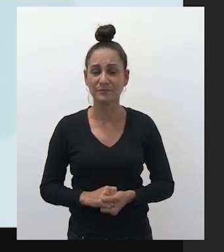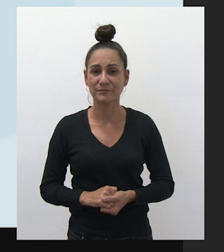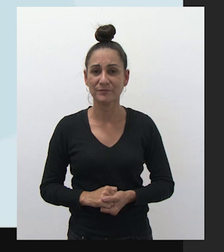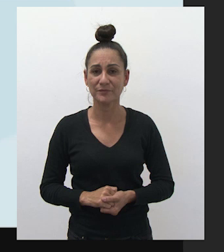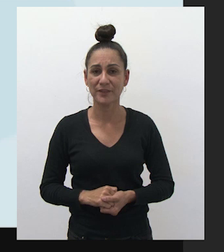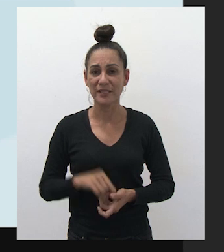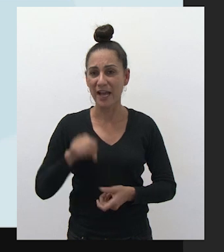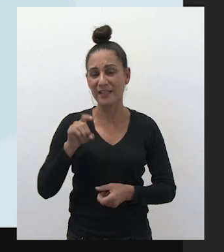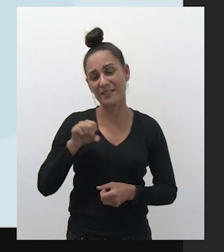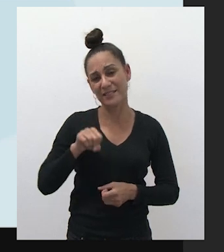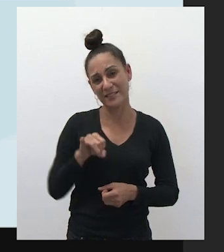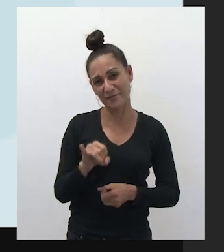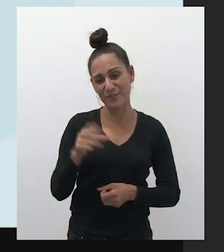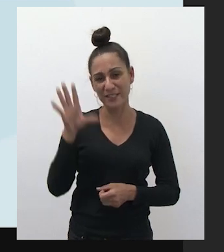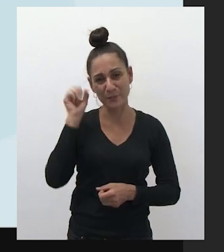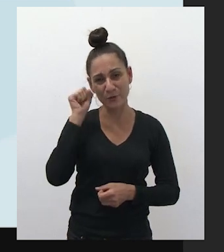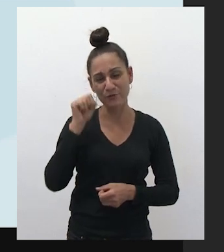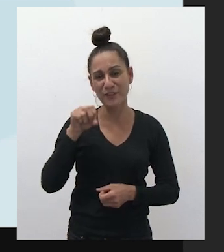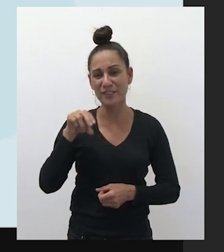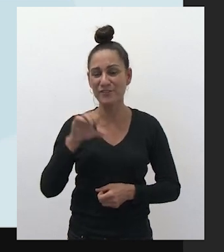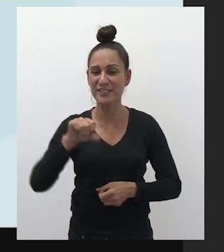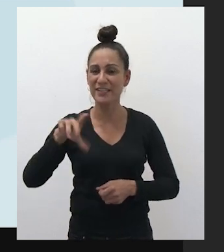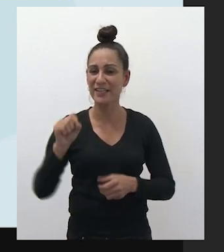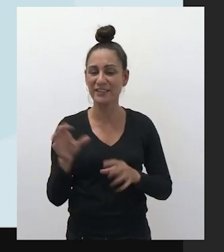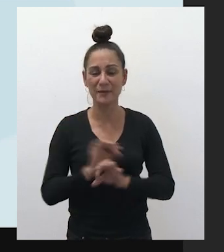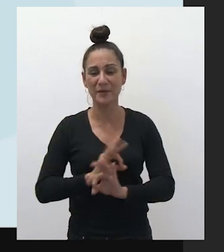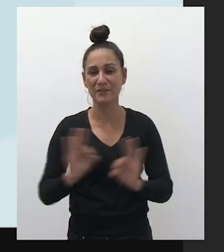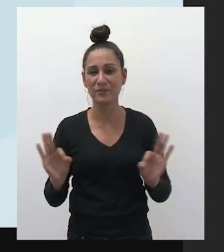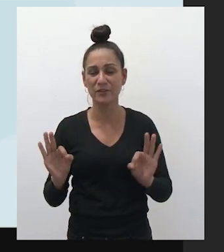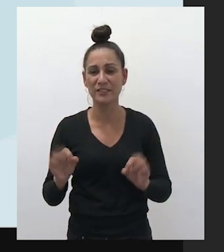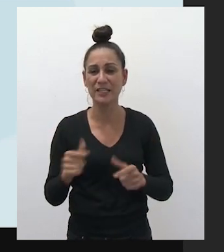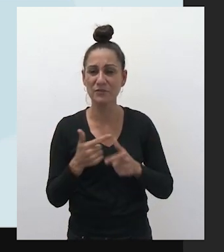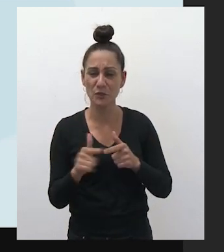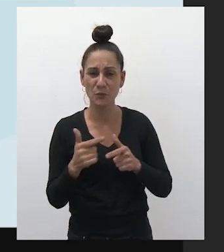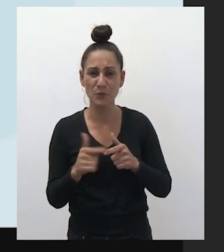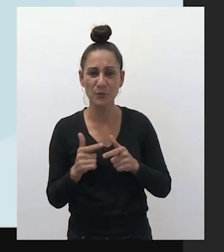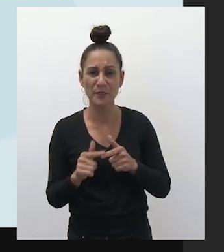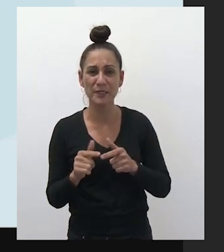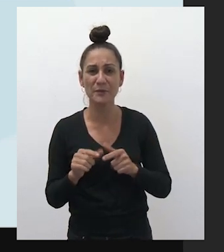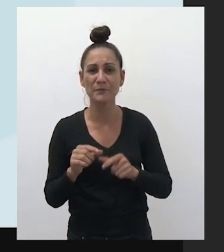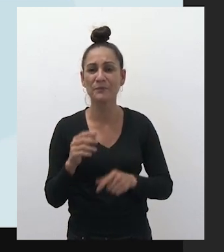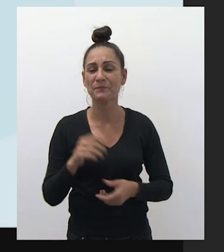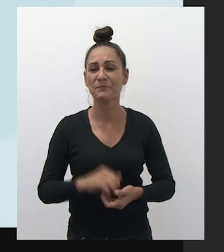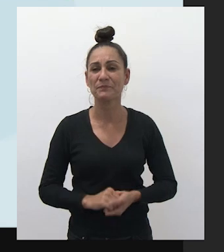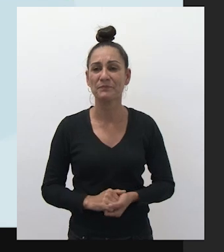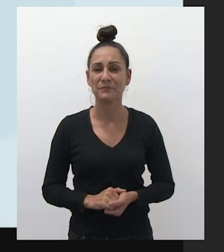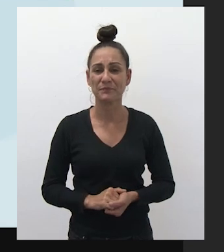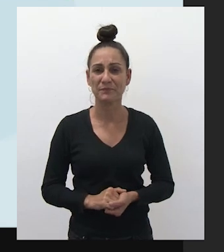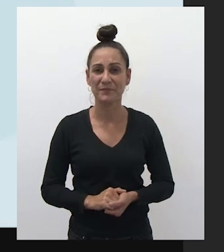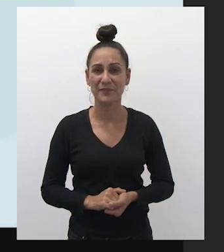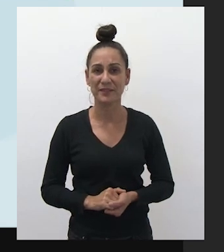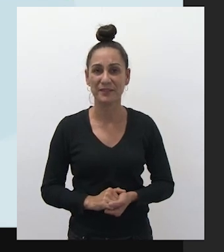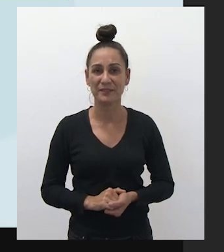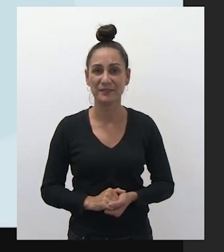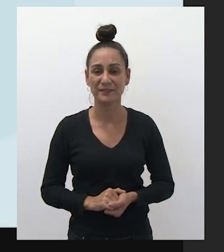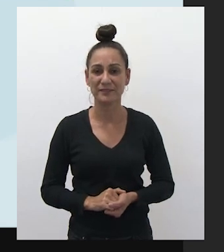ouvindo, tá ótimo. Estamos sim, pode continuar. Tá bom, deve ser então, algum obrigada. probleminha, mas... E aí, pessoal,